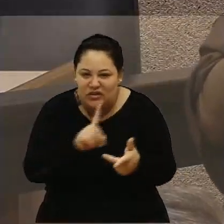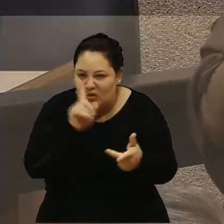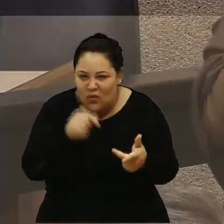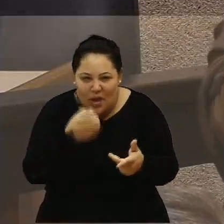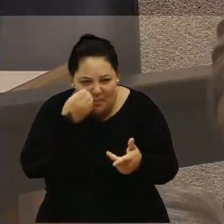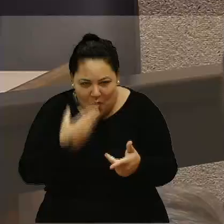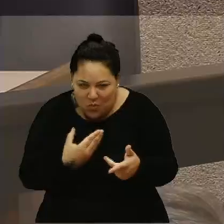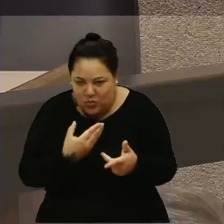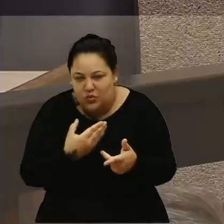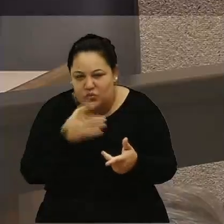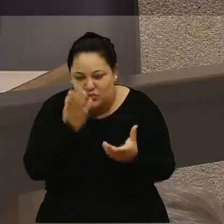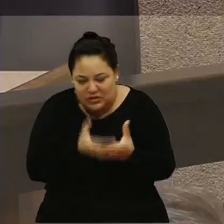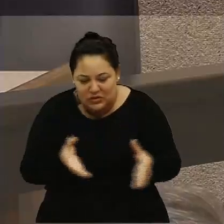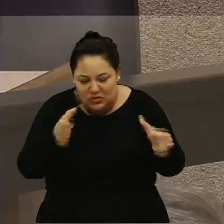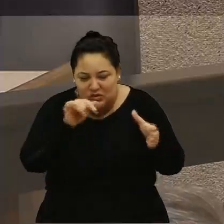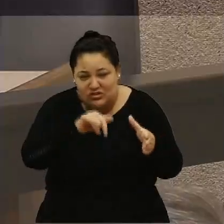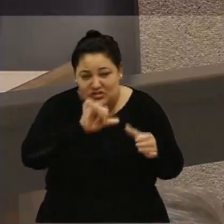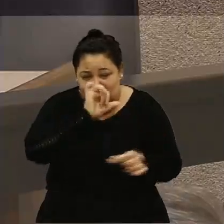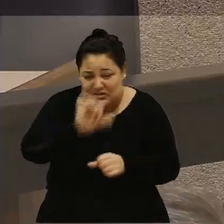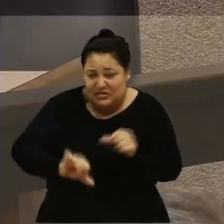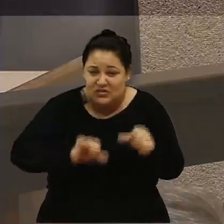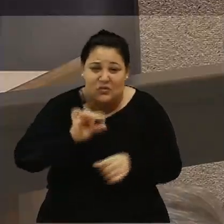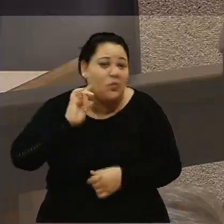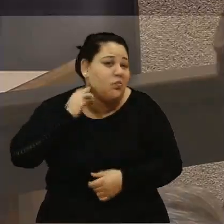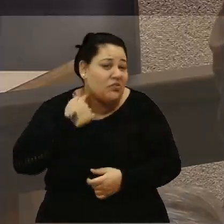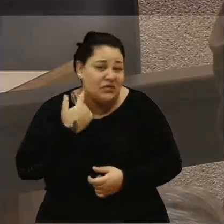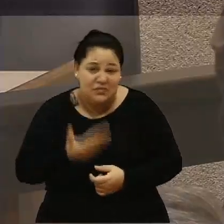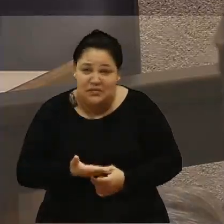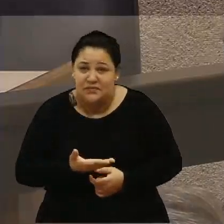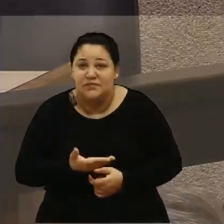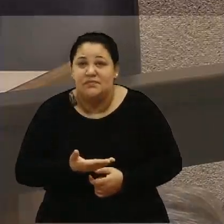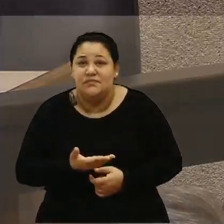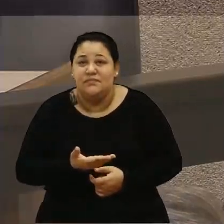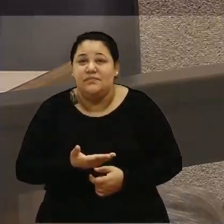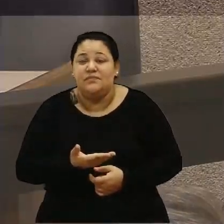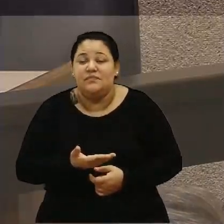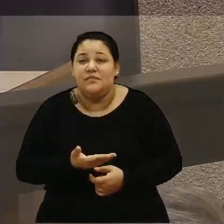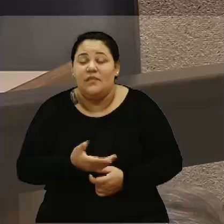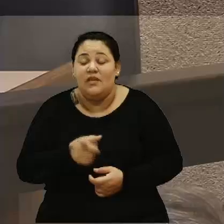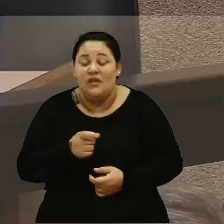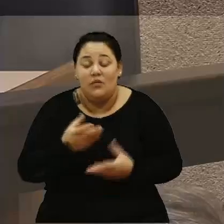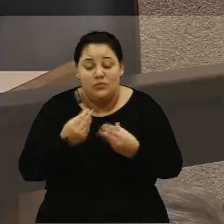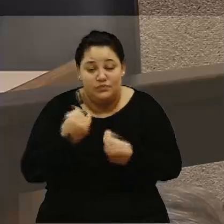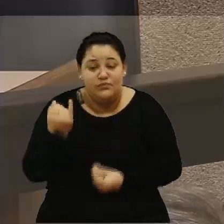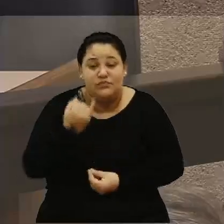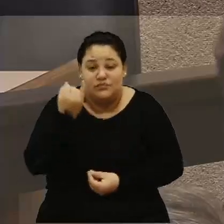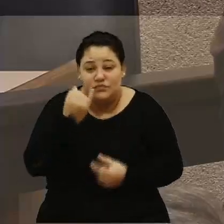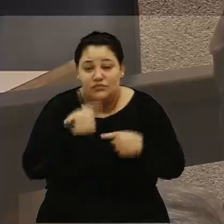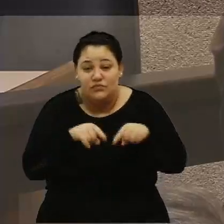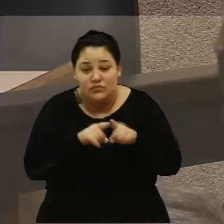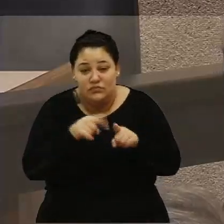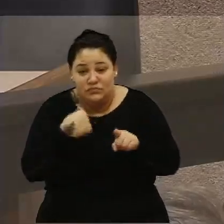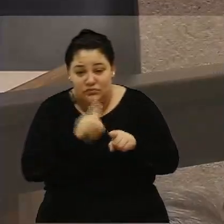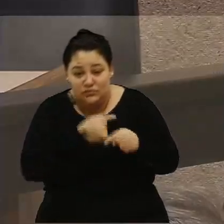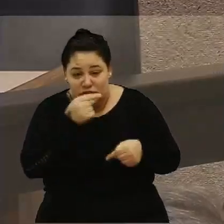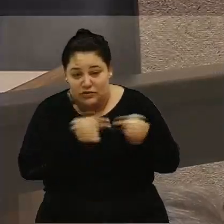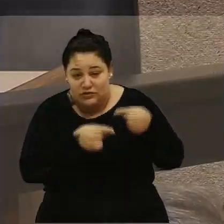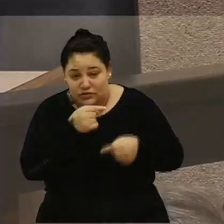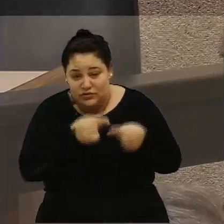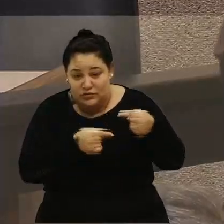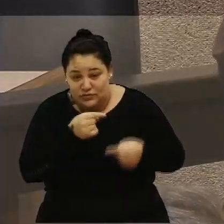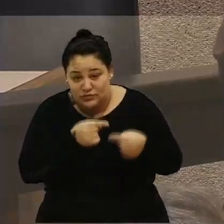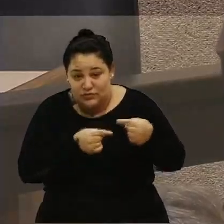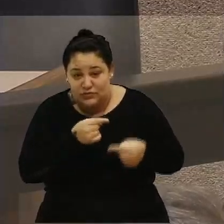nesses lixões. E vira um caos também para a saúde pública. Então, isso é importante a gente debater, a questão das